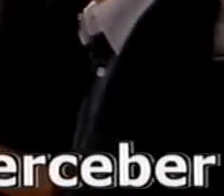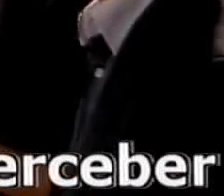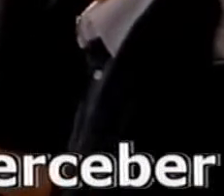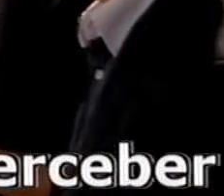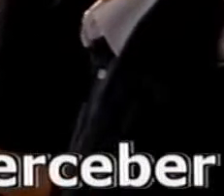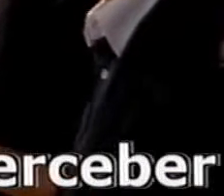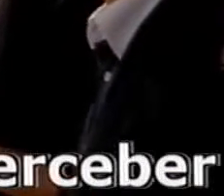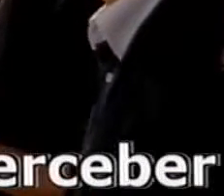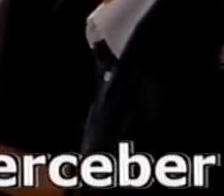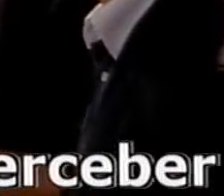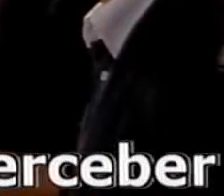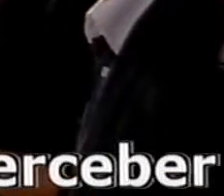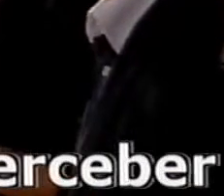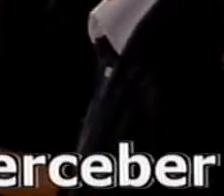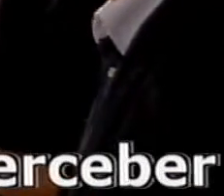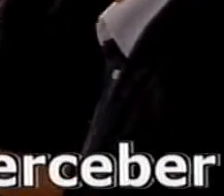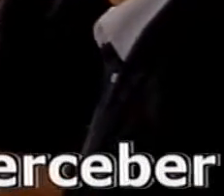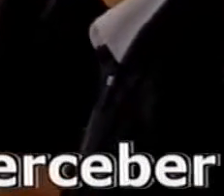e